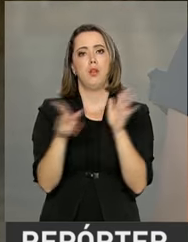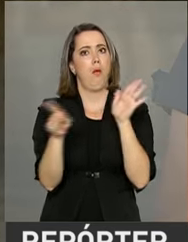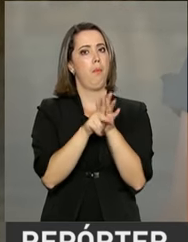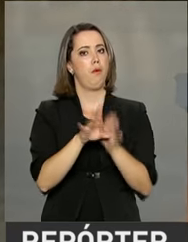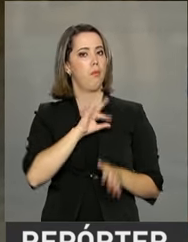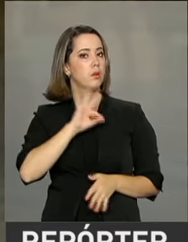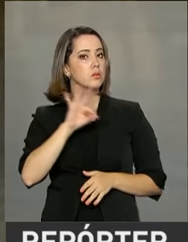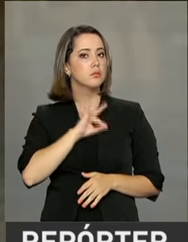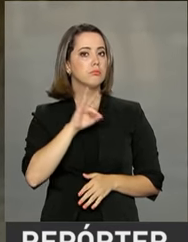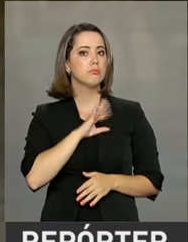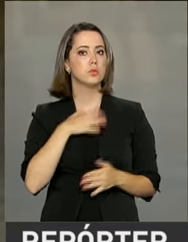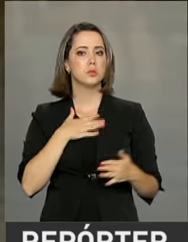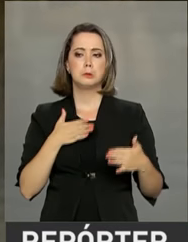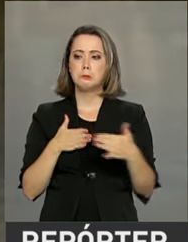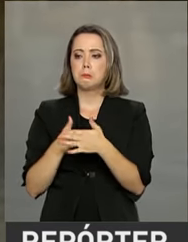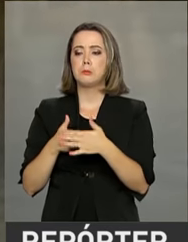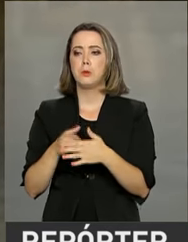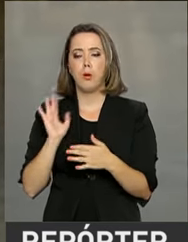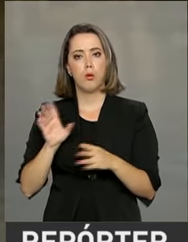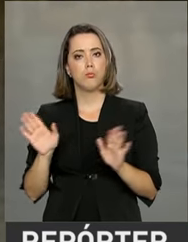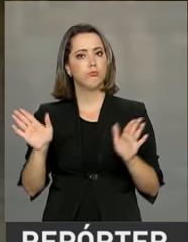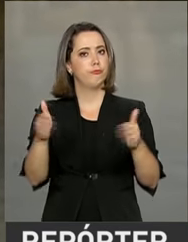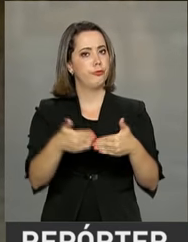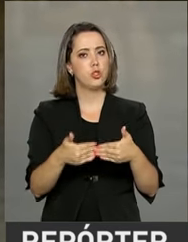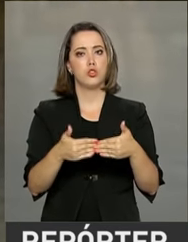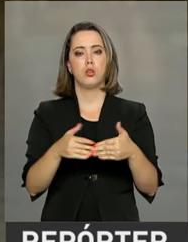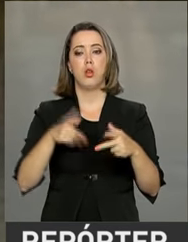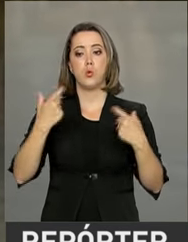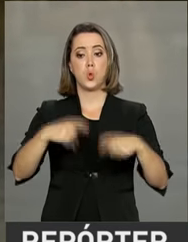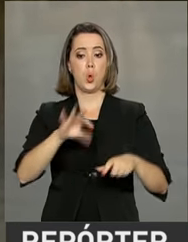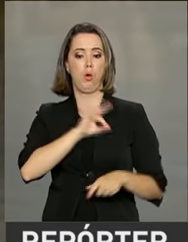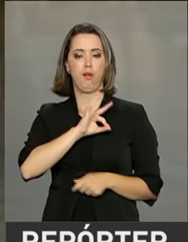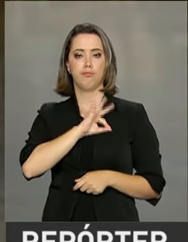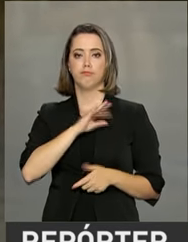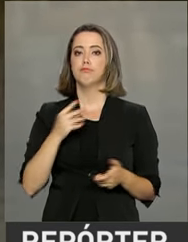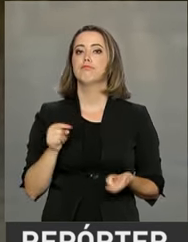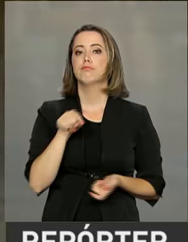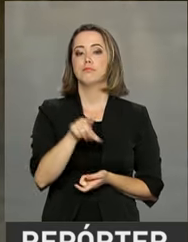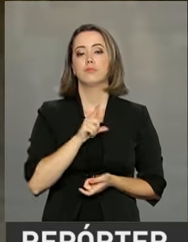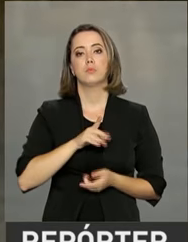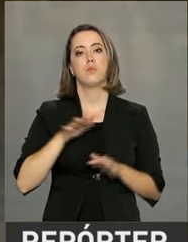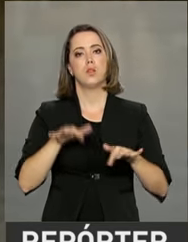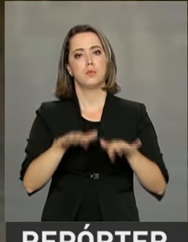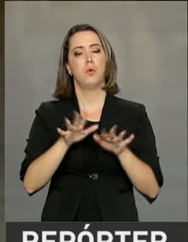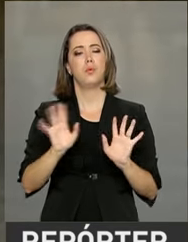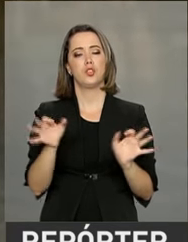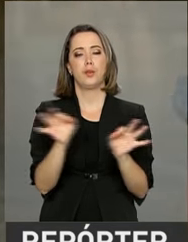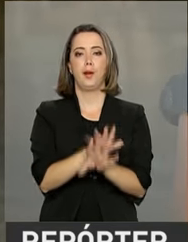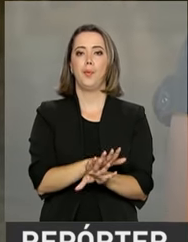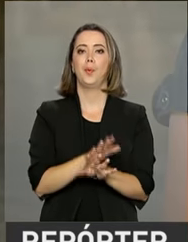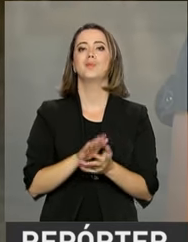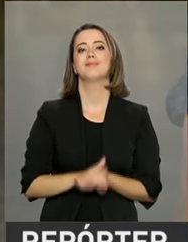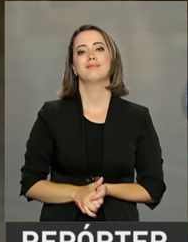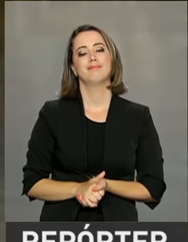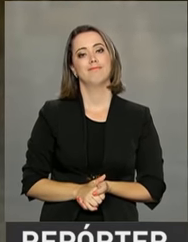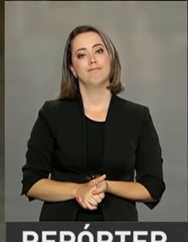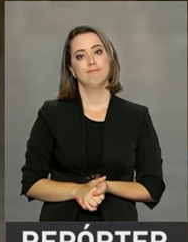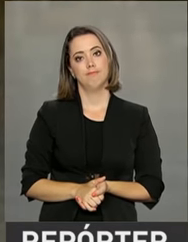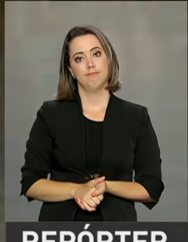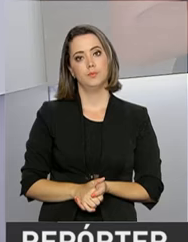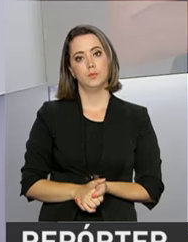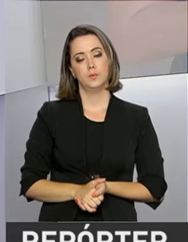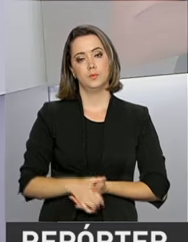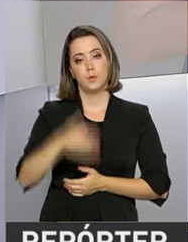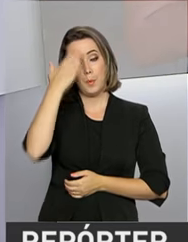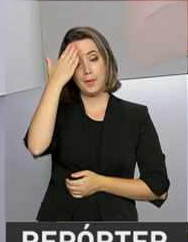a saída das tropas dos quartéis esse protesto esse movimento já foi encerrado roberto tá certo